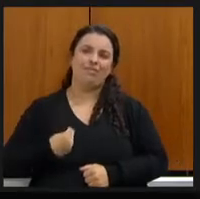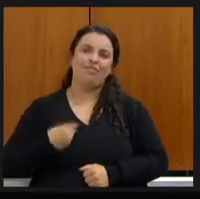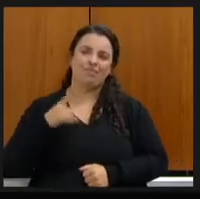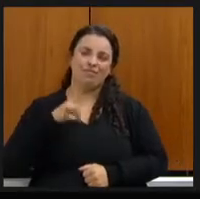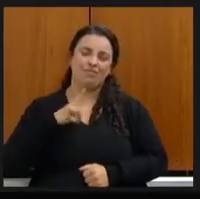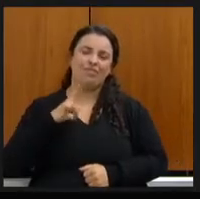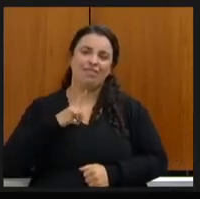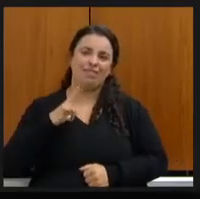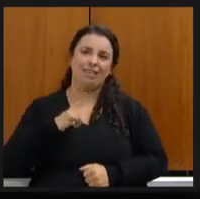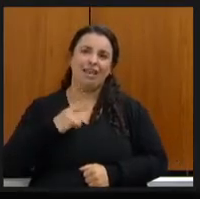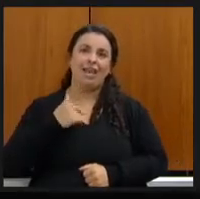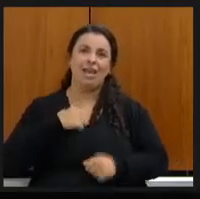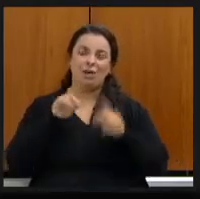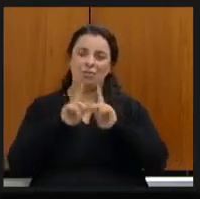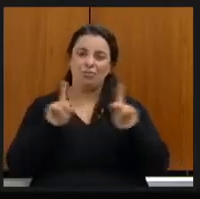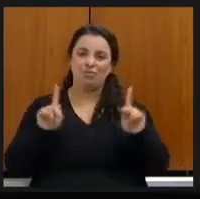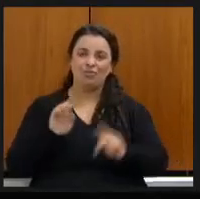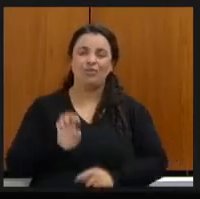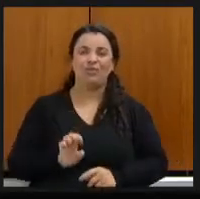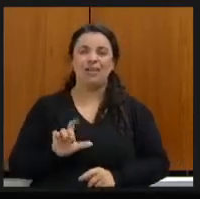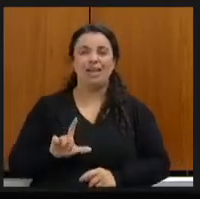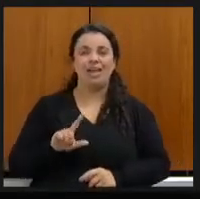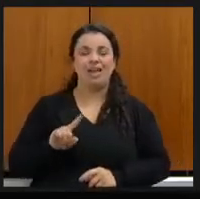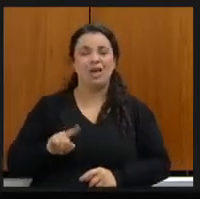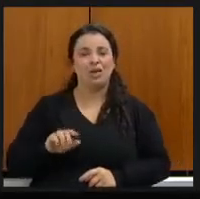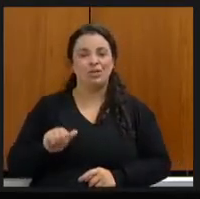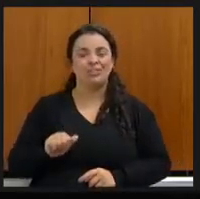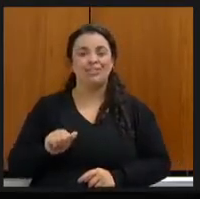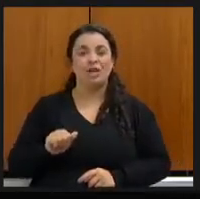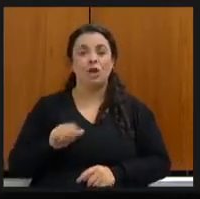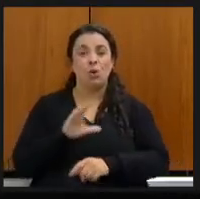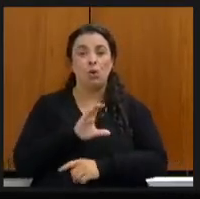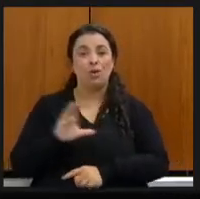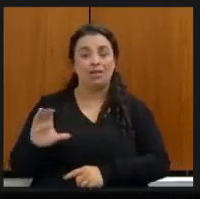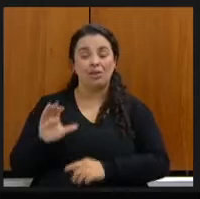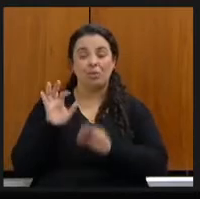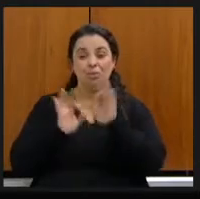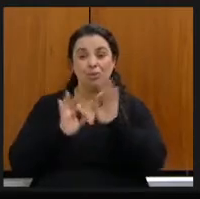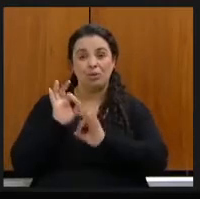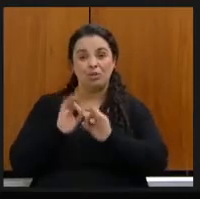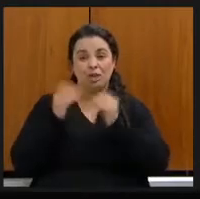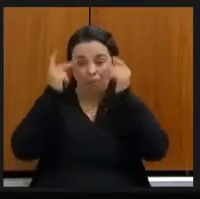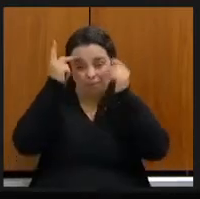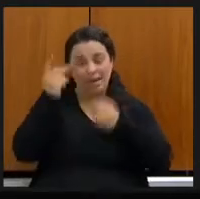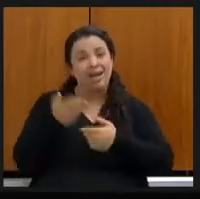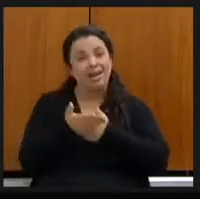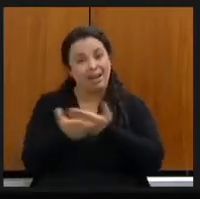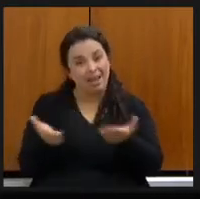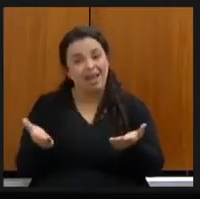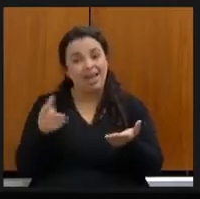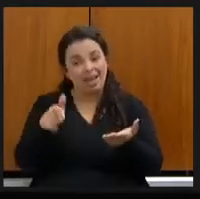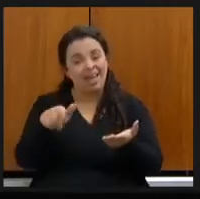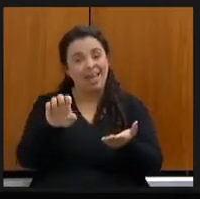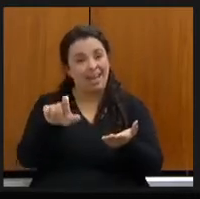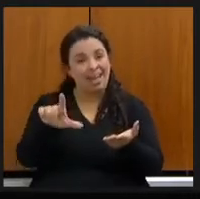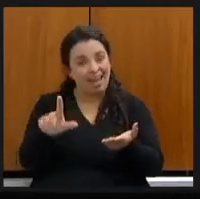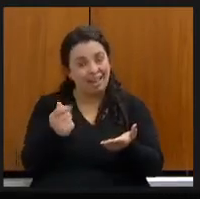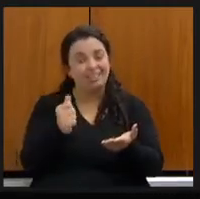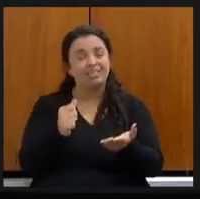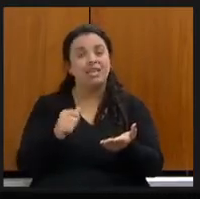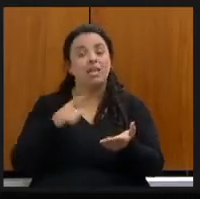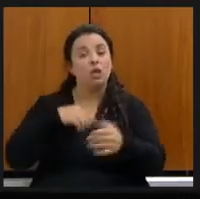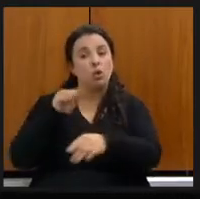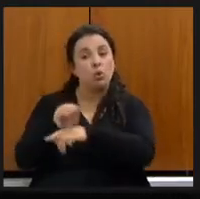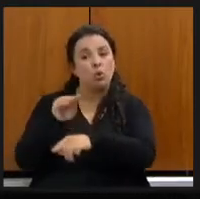sou Professora Elza coordenando projeto para elas te cuida de mulheres em situação de violência e vulnerabilidade